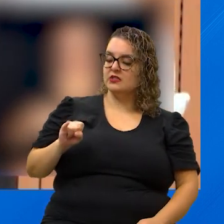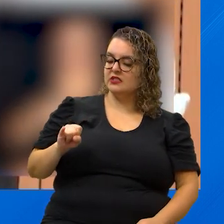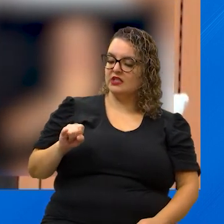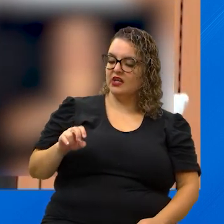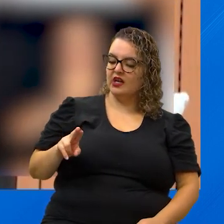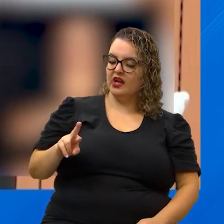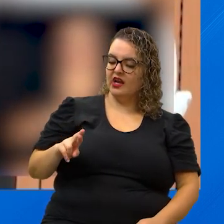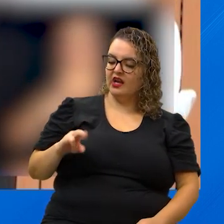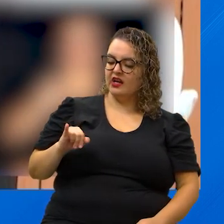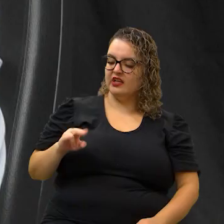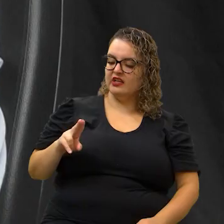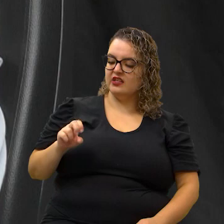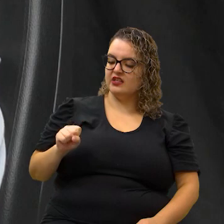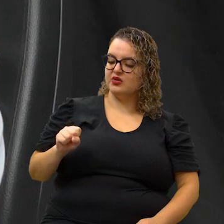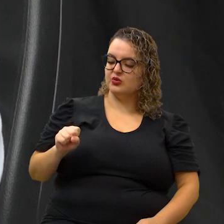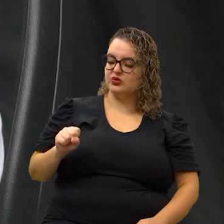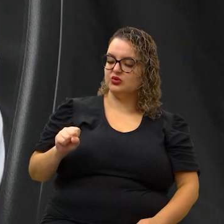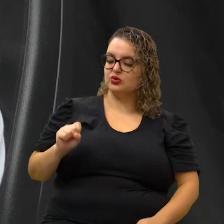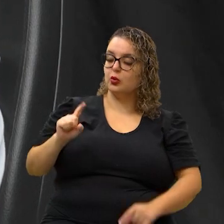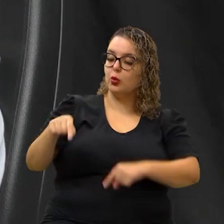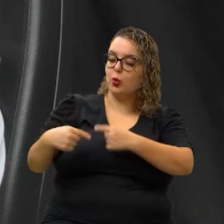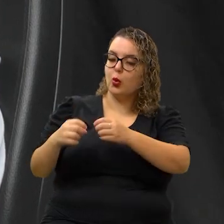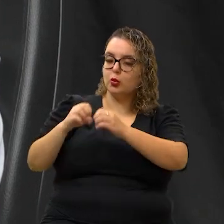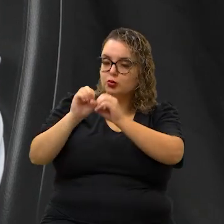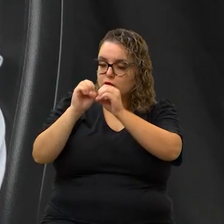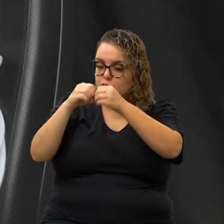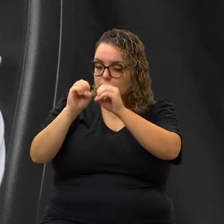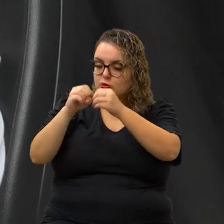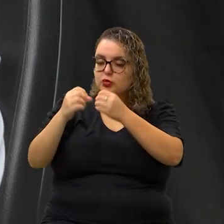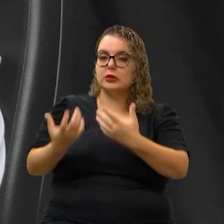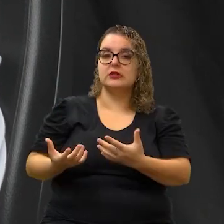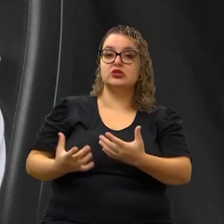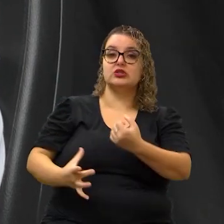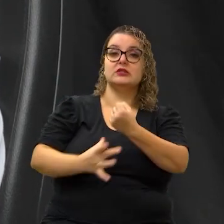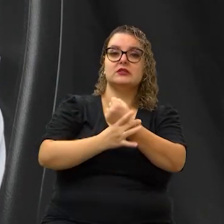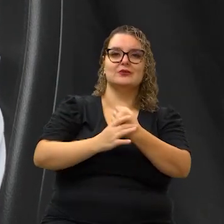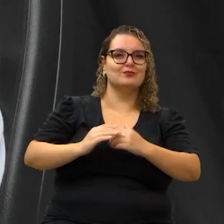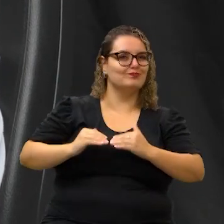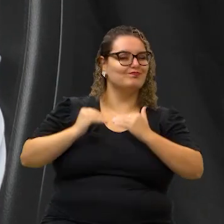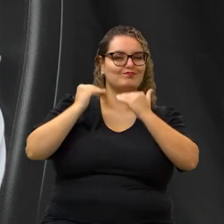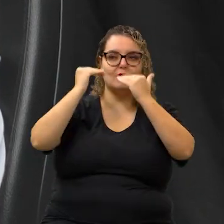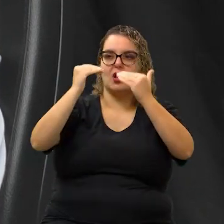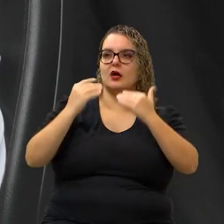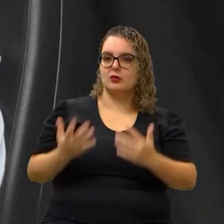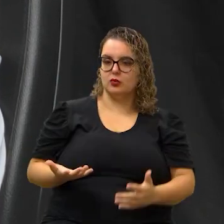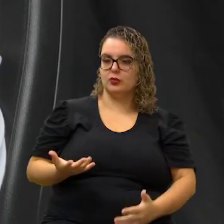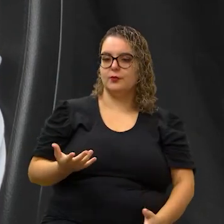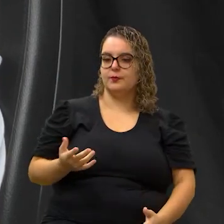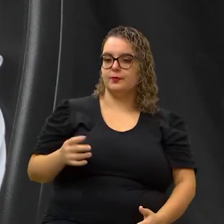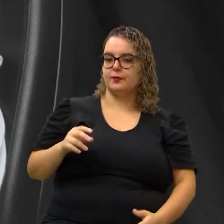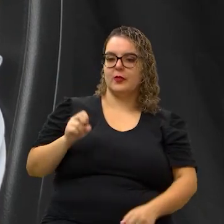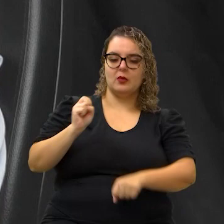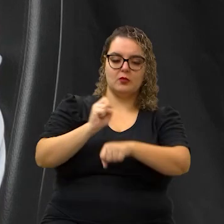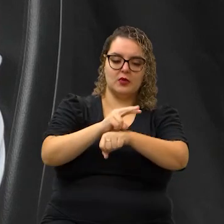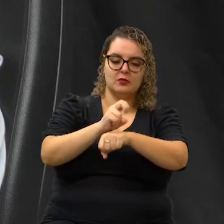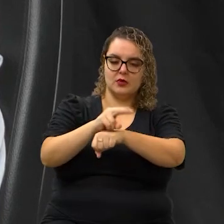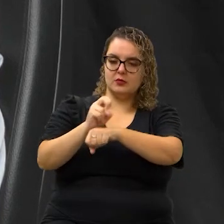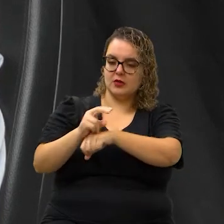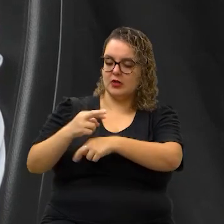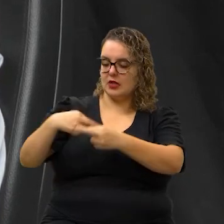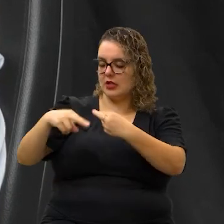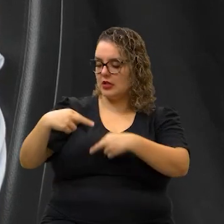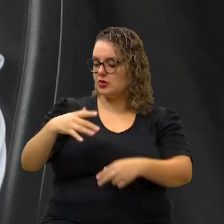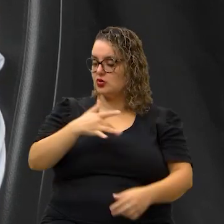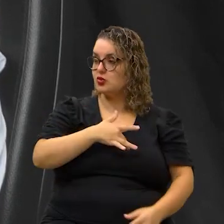o Sirius, que virá acompanhado agora de um outro laboratório de segurança máxima, tanto para vírus,